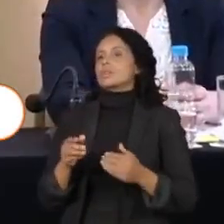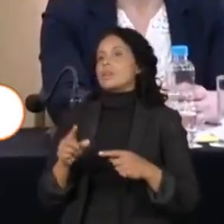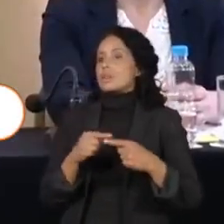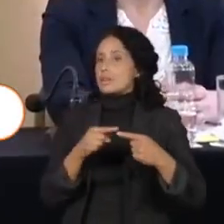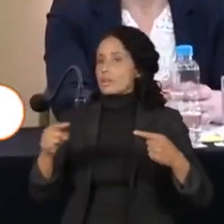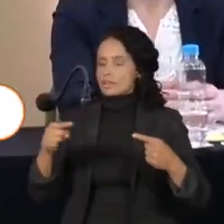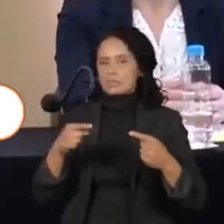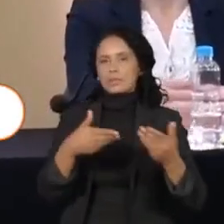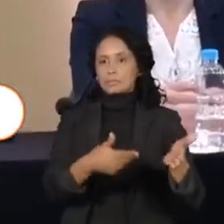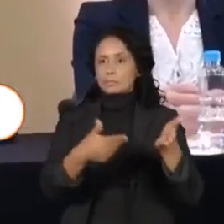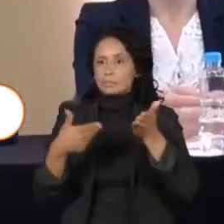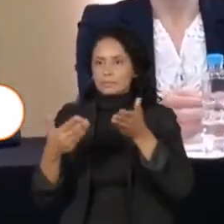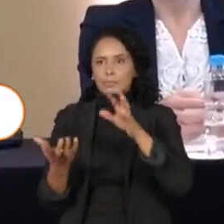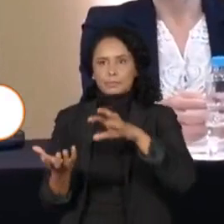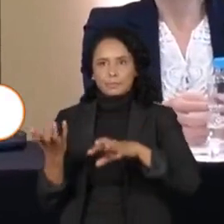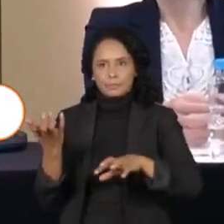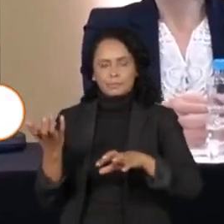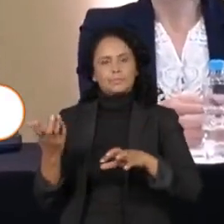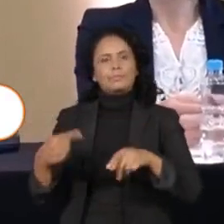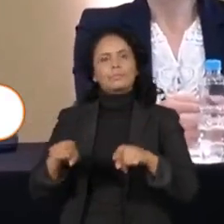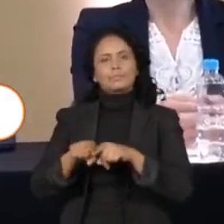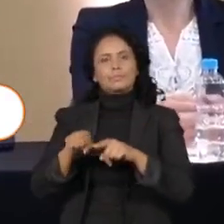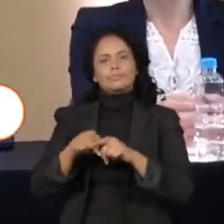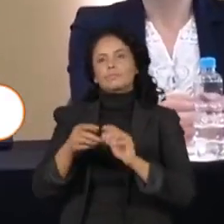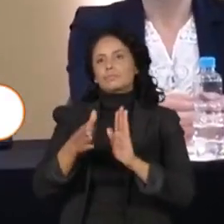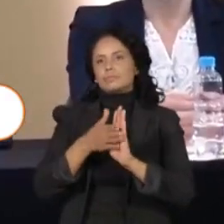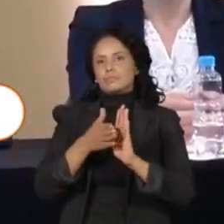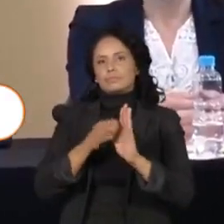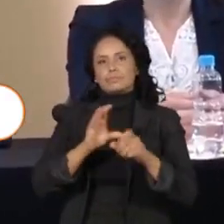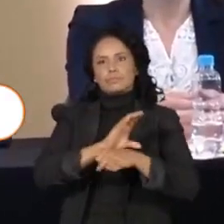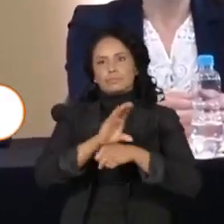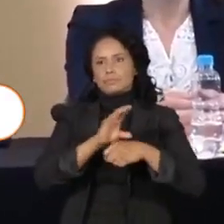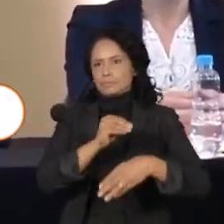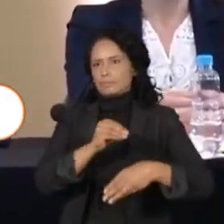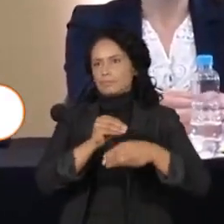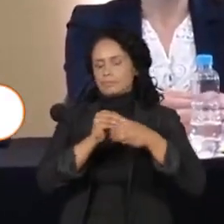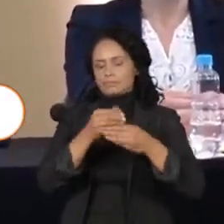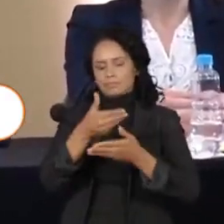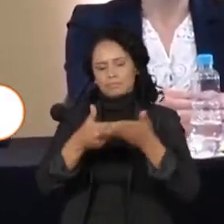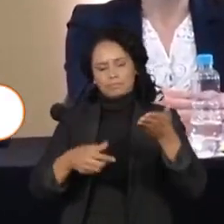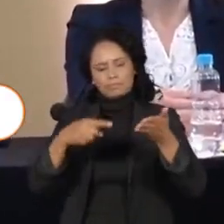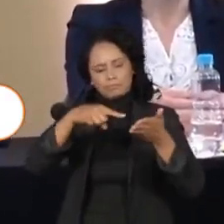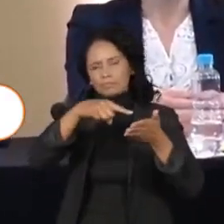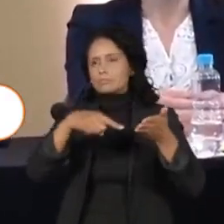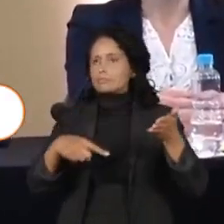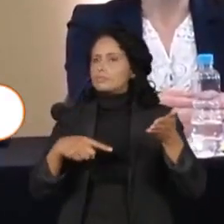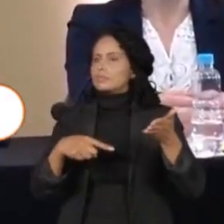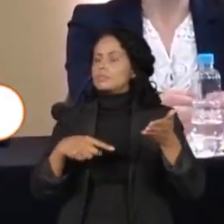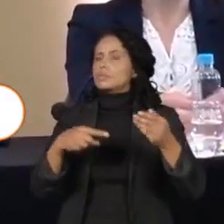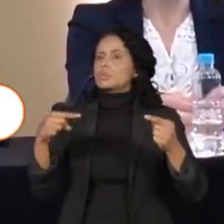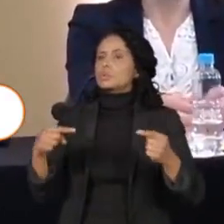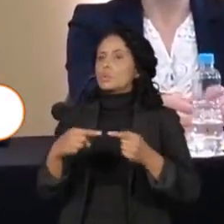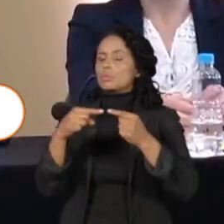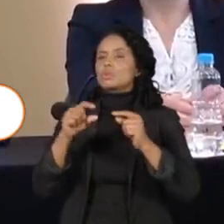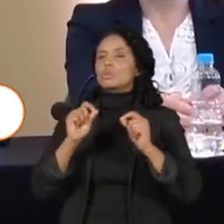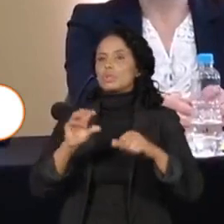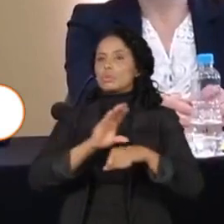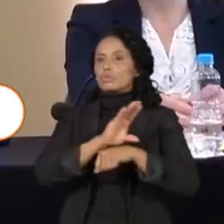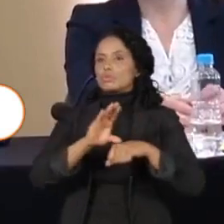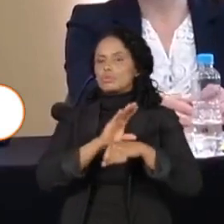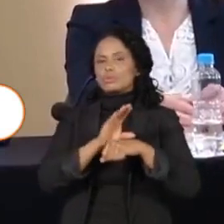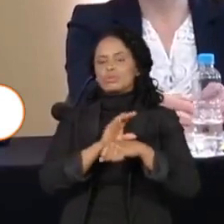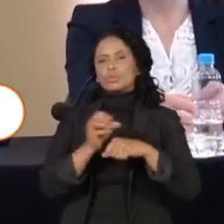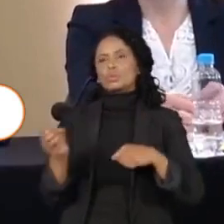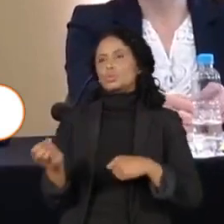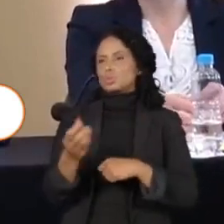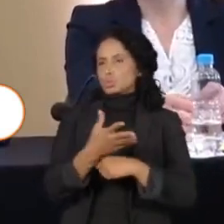semana. Esse projeto de emenda à Constituição, a PEC, nada mais é do que uma atualização da Constituição Federal que pode ser